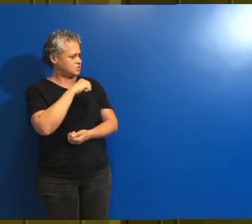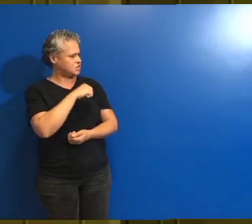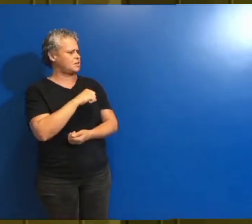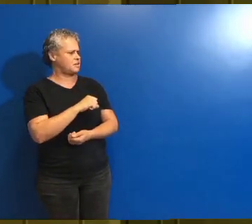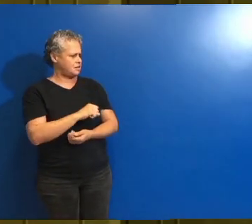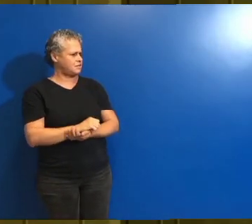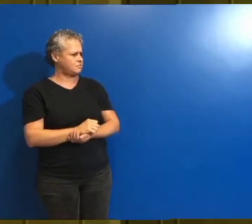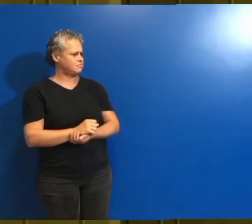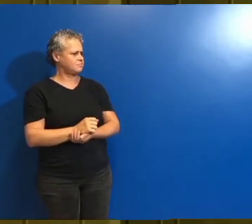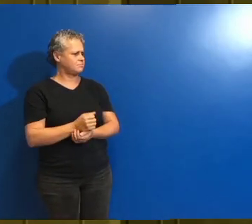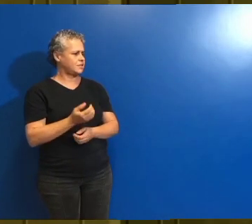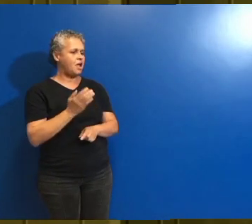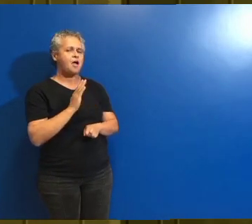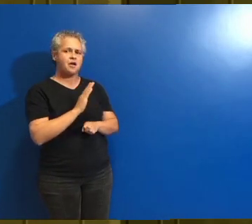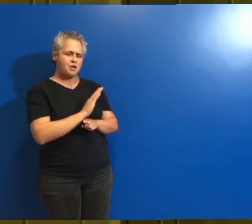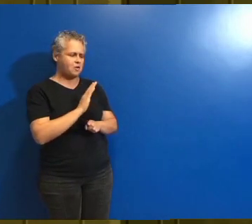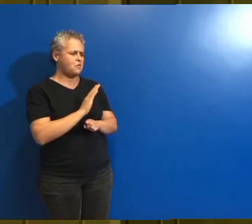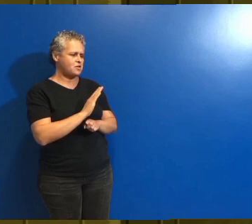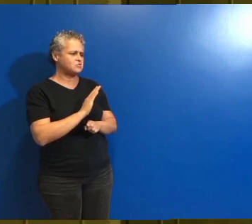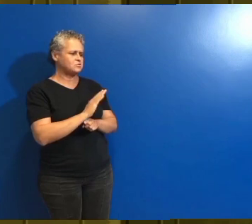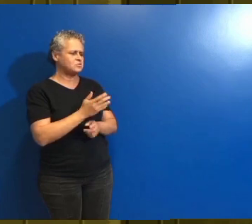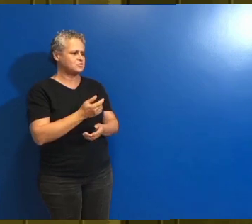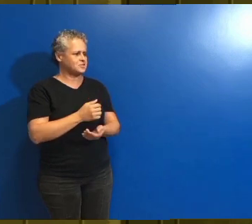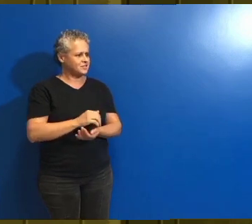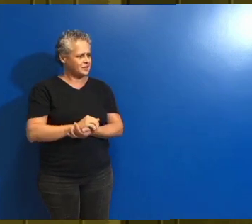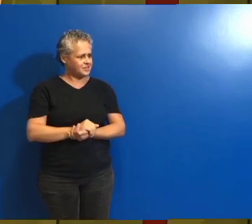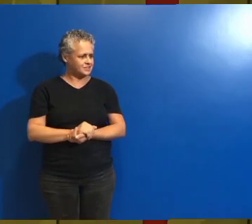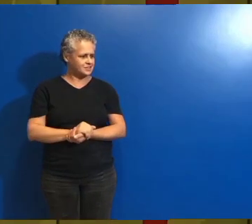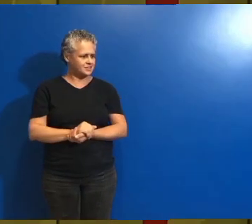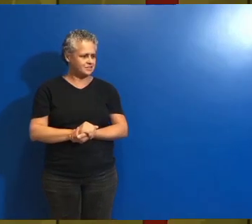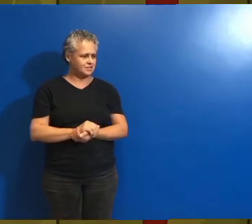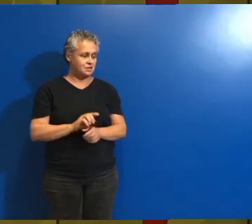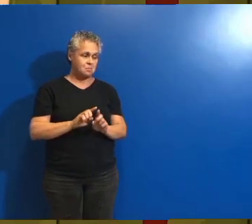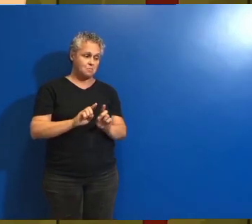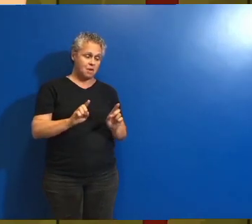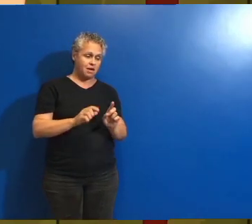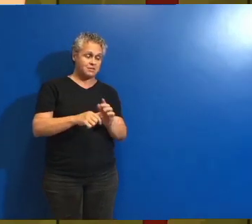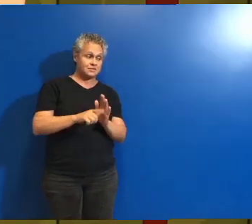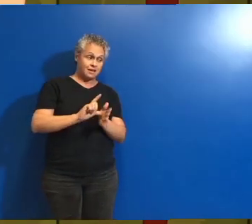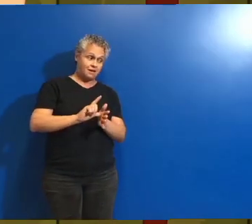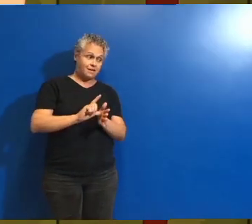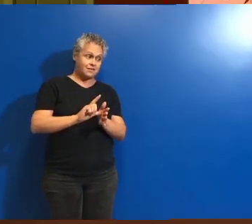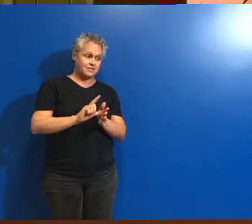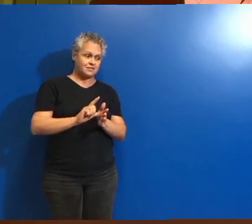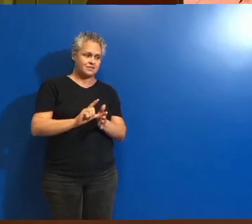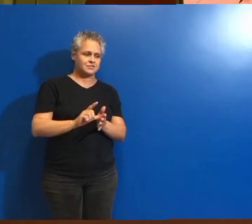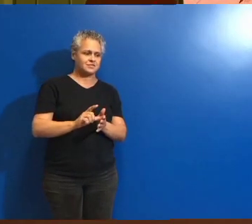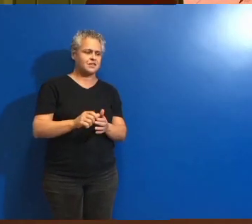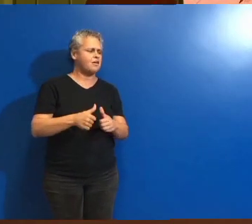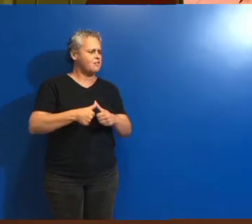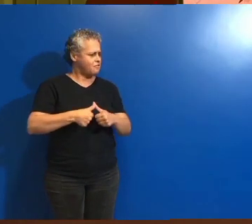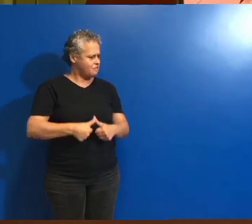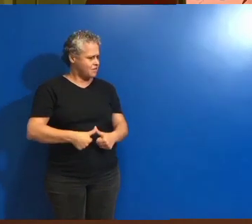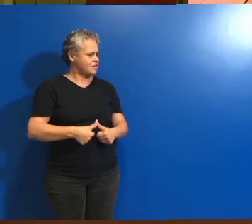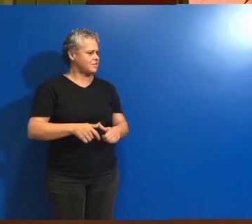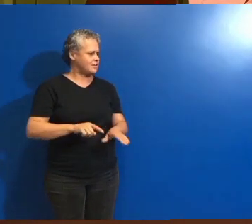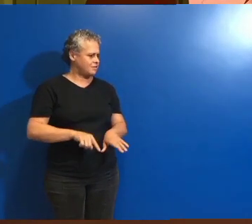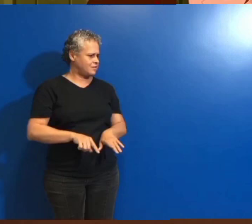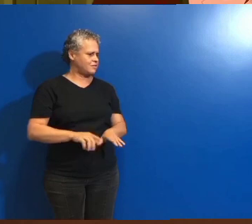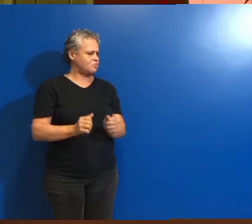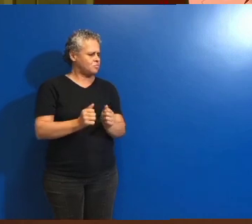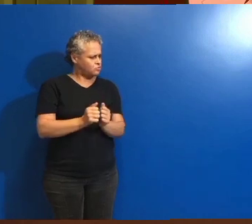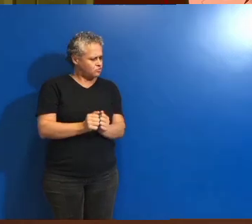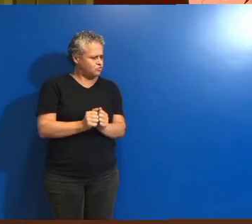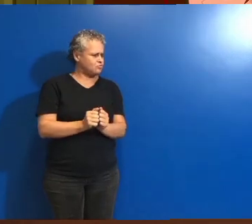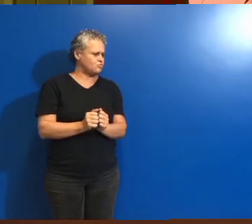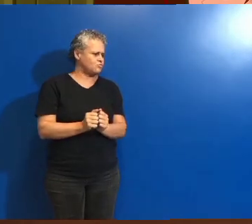suficiente e acena com a cabeça. Sim, claro, meus filhos, eu certamente vou ajudá-los, mas sejam meus convidados